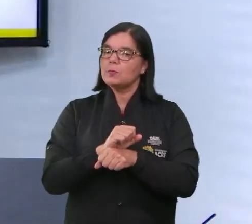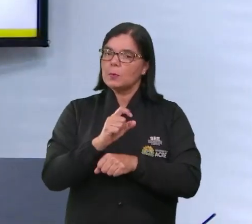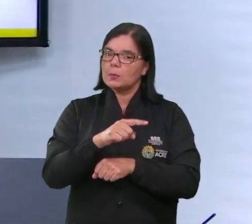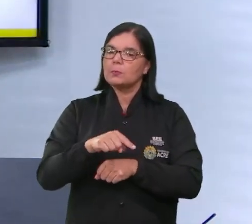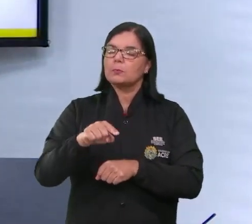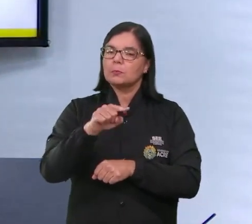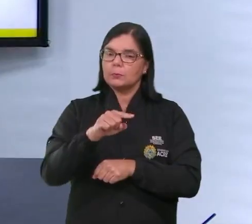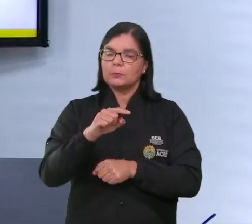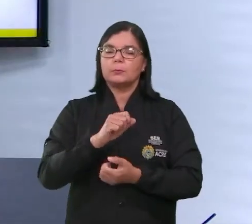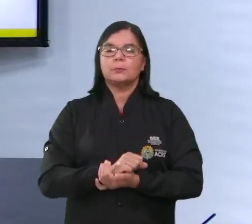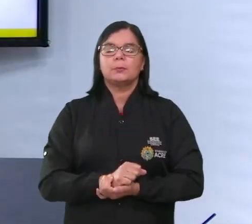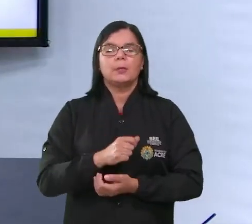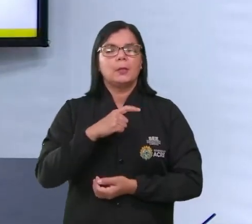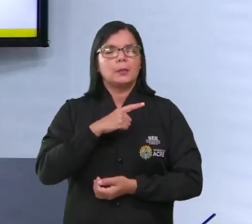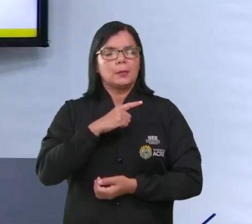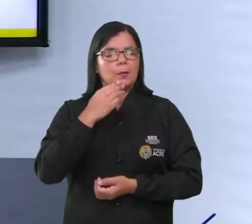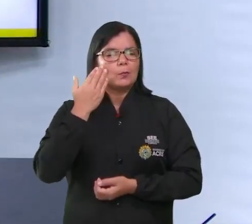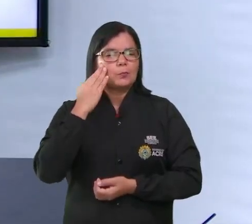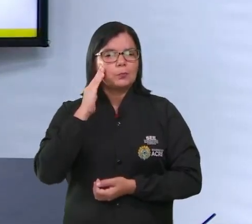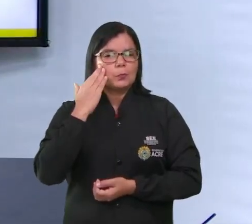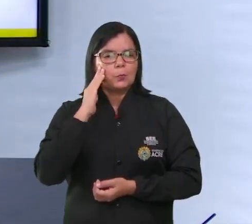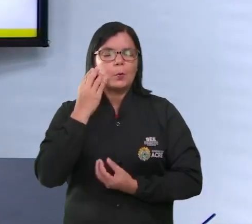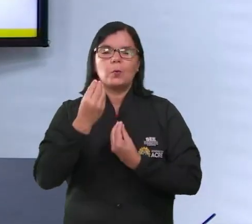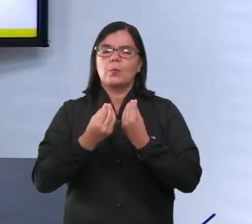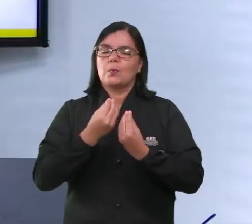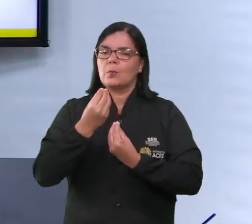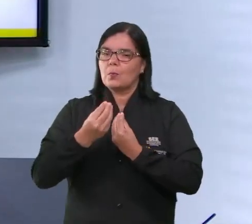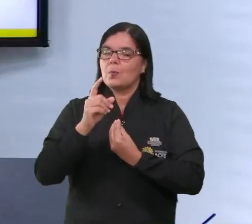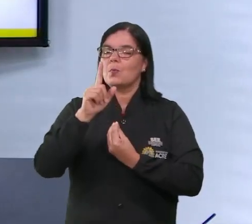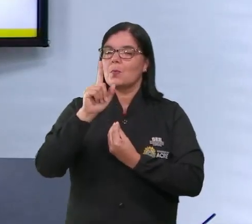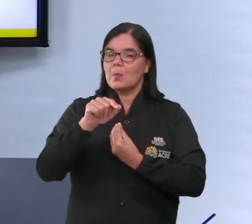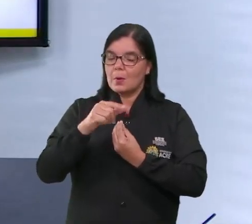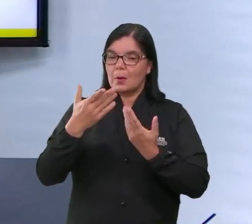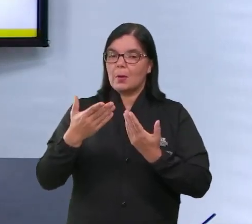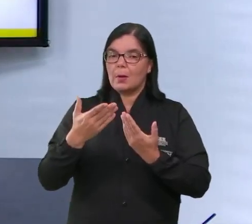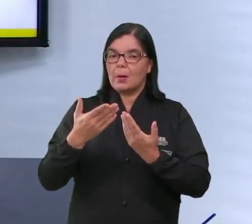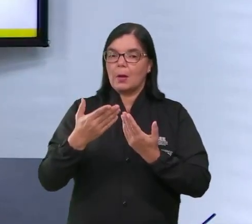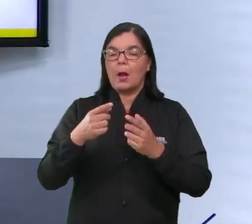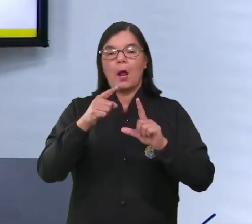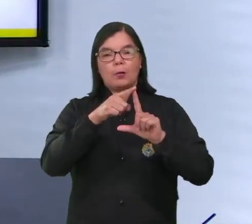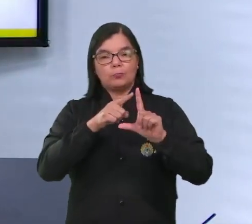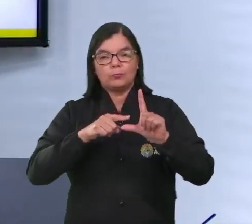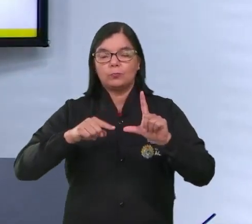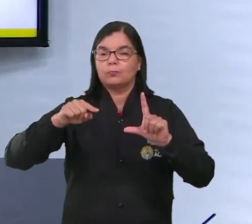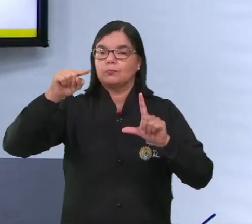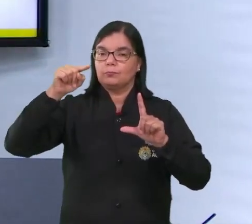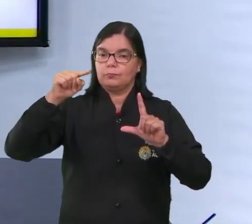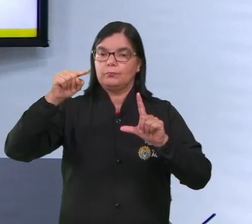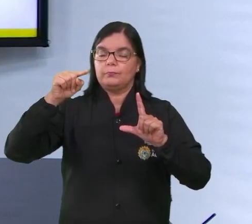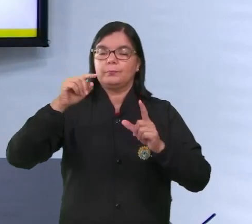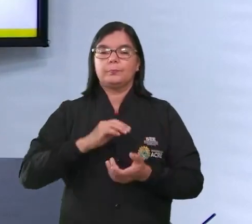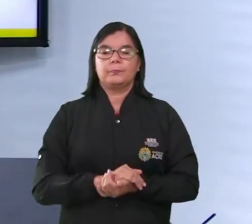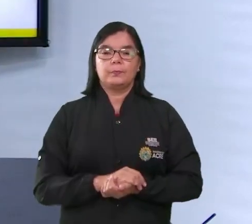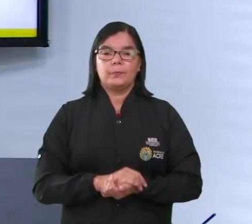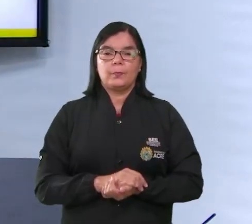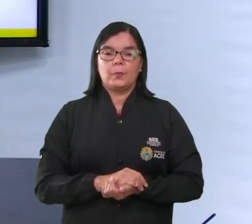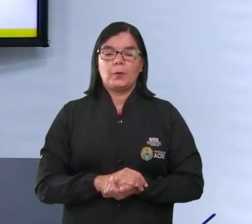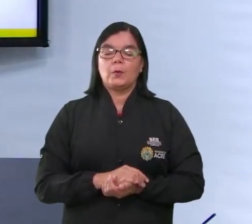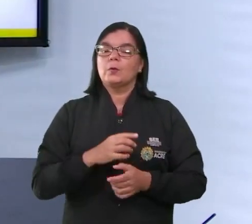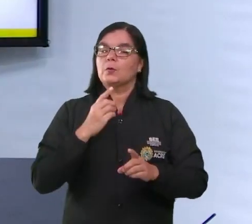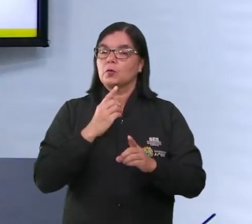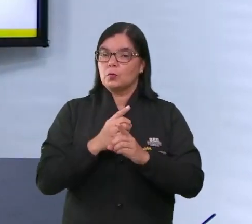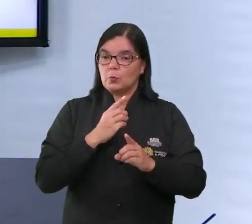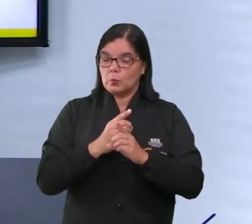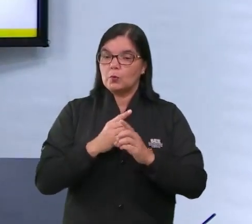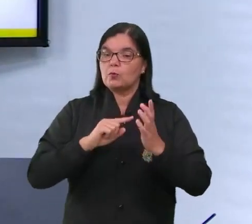você tenha entendido como funciona tanto a concavidade de uma parábola, como encontrar